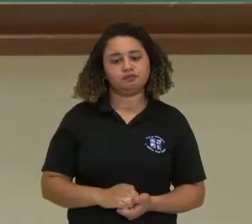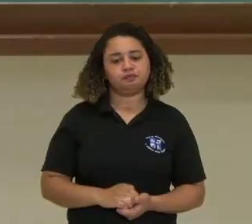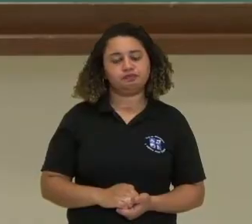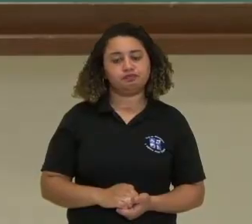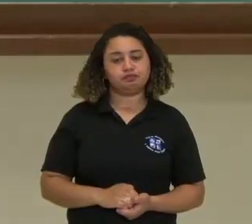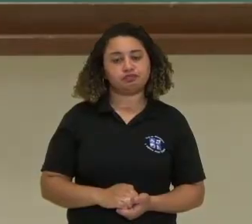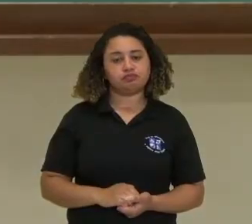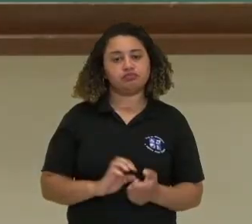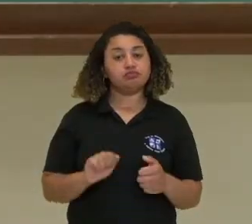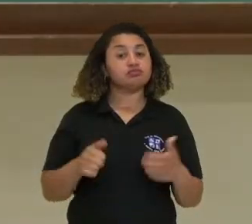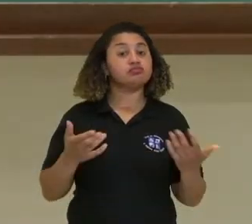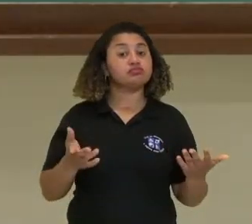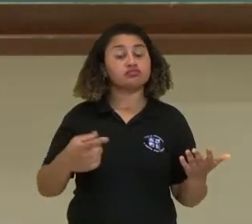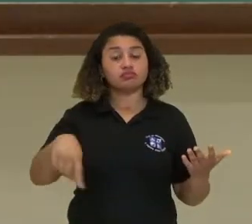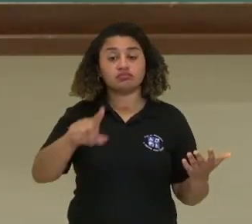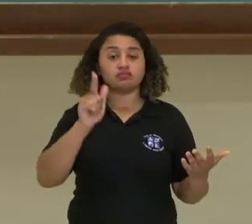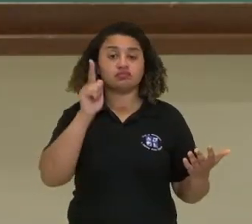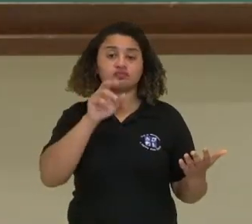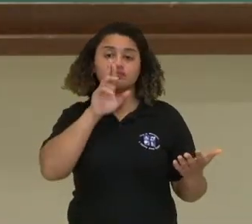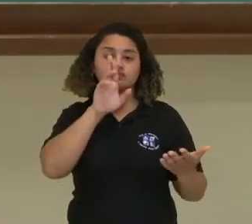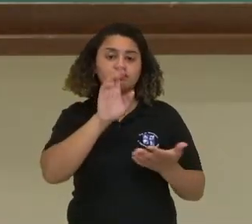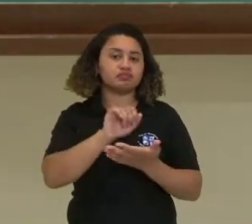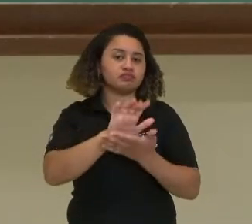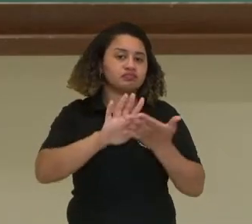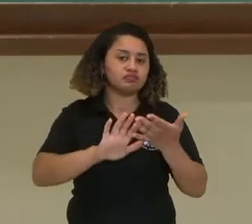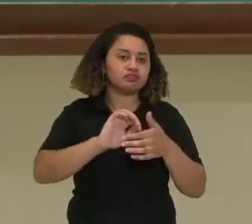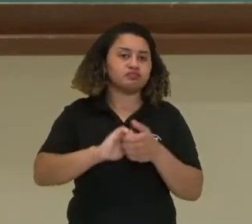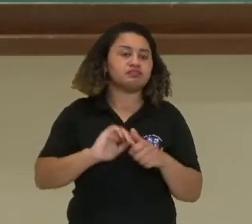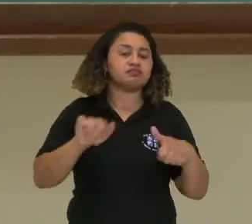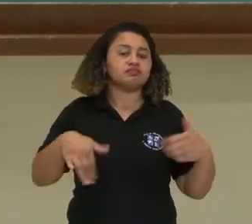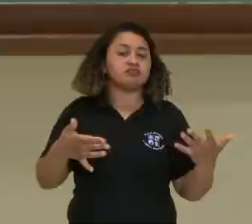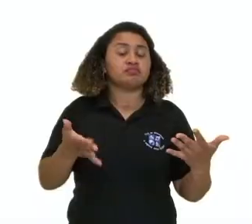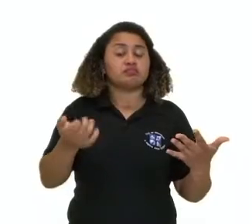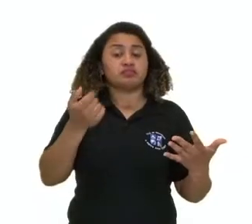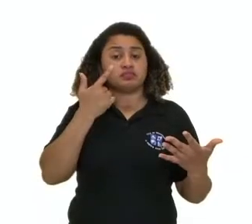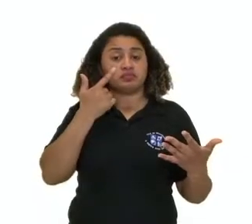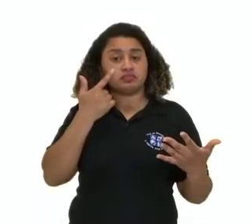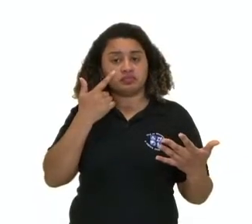E aí, pessoal, resolveram? Então, vamos acompanhar aqui, ó.